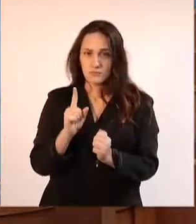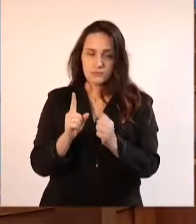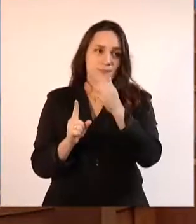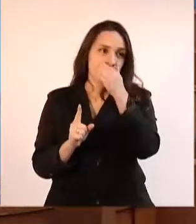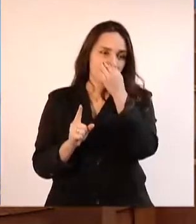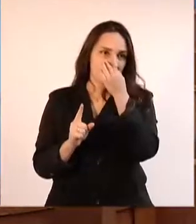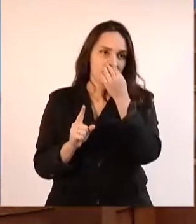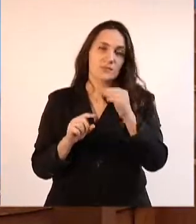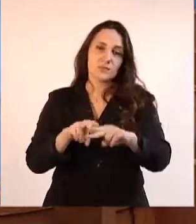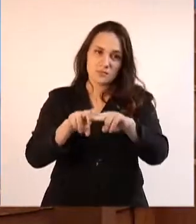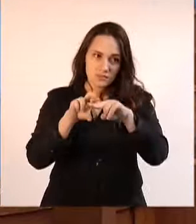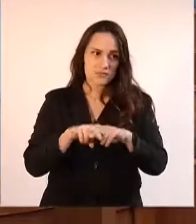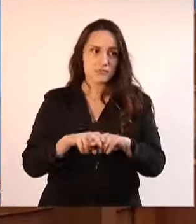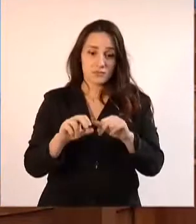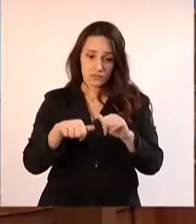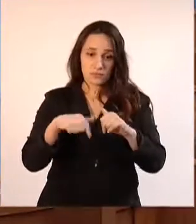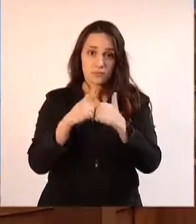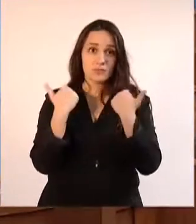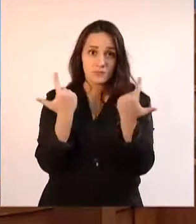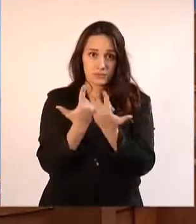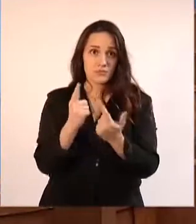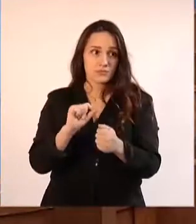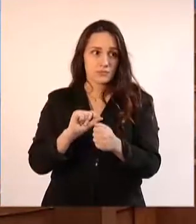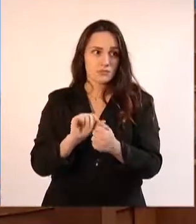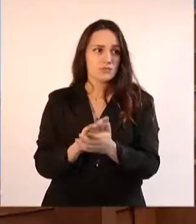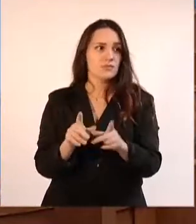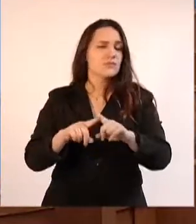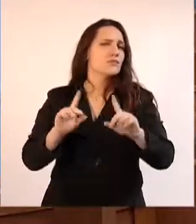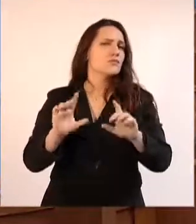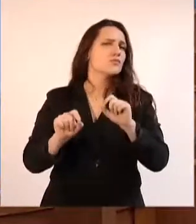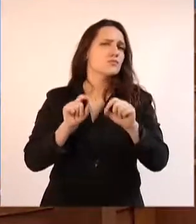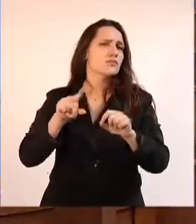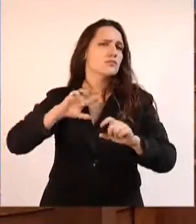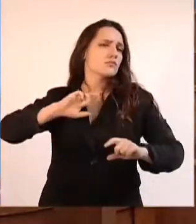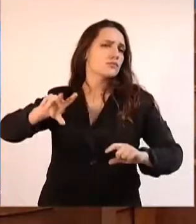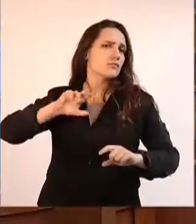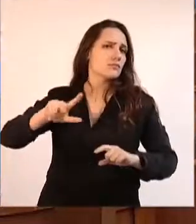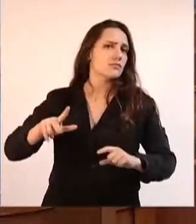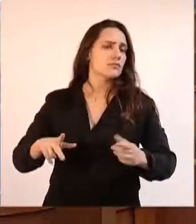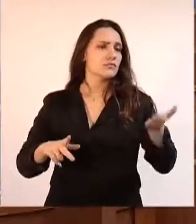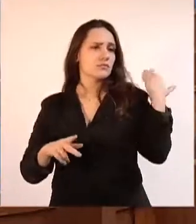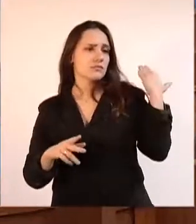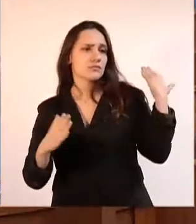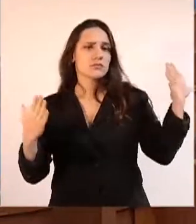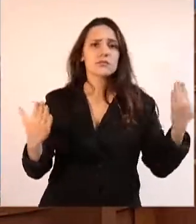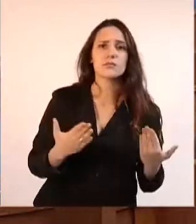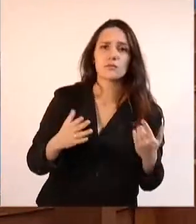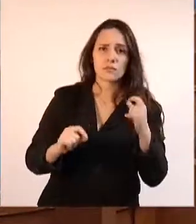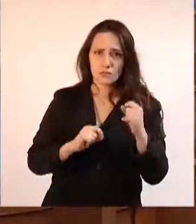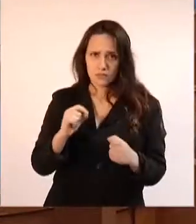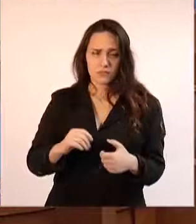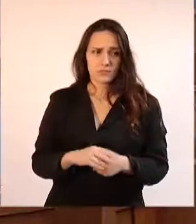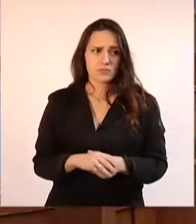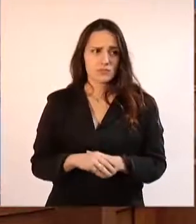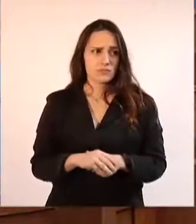ela partiu da Casa. A única diferença do passado para o presente é exatamente